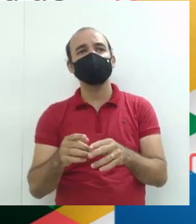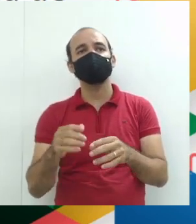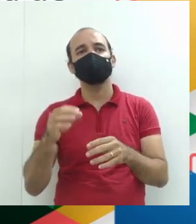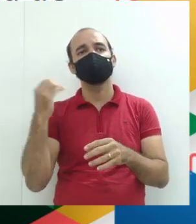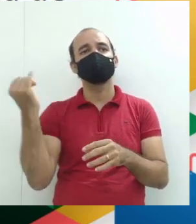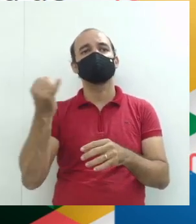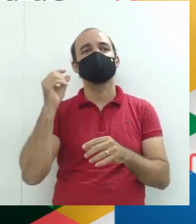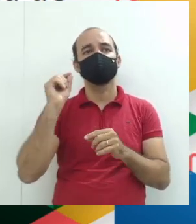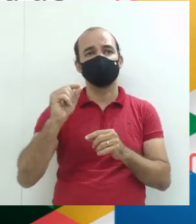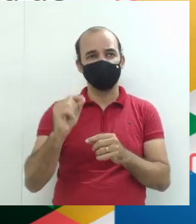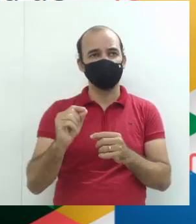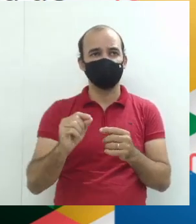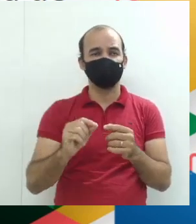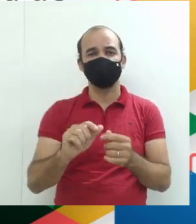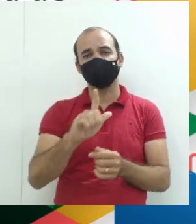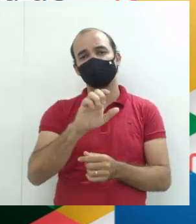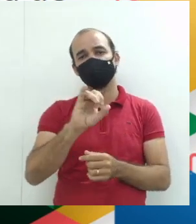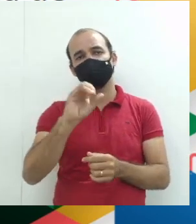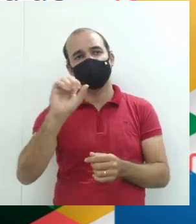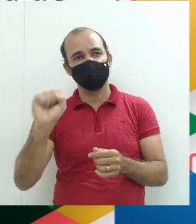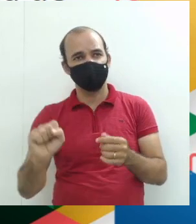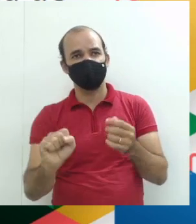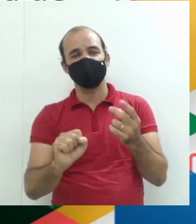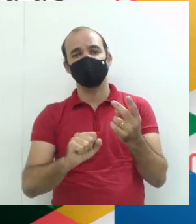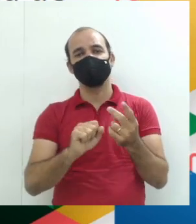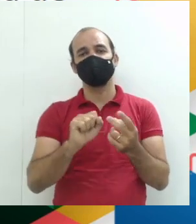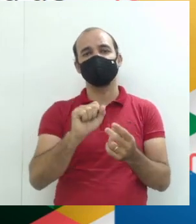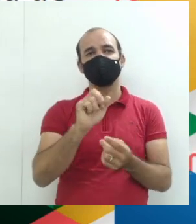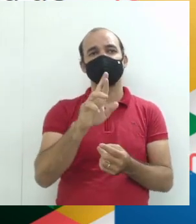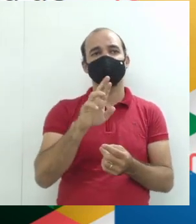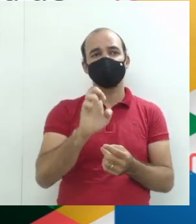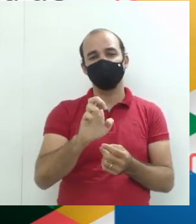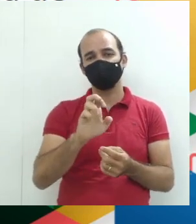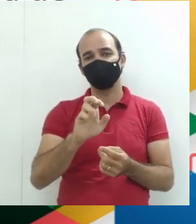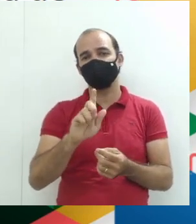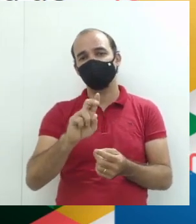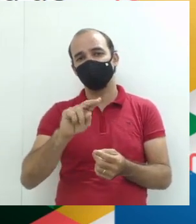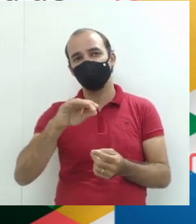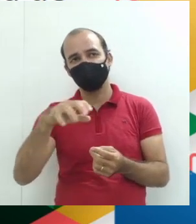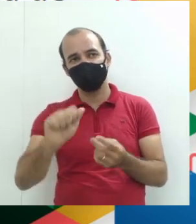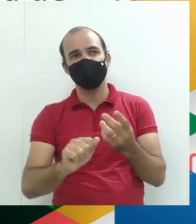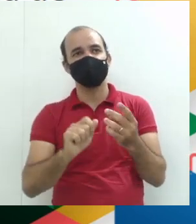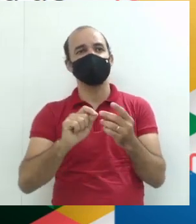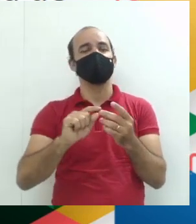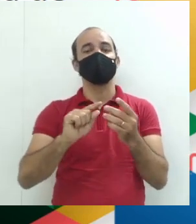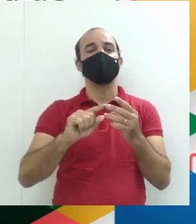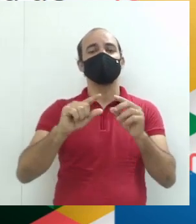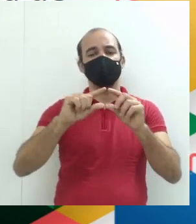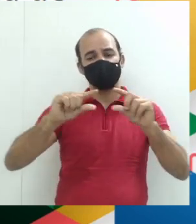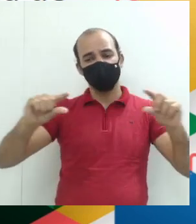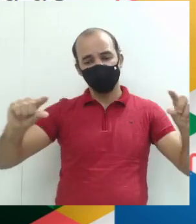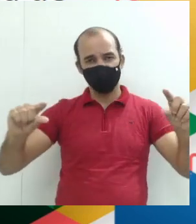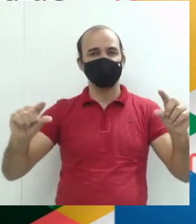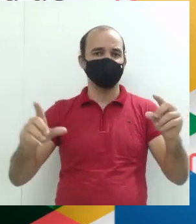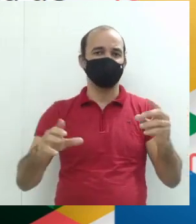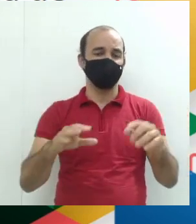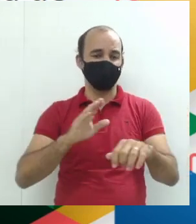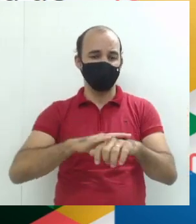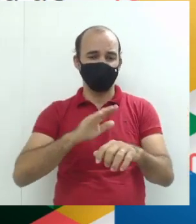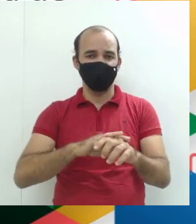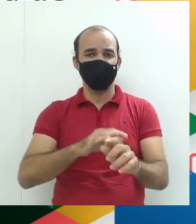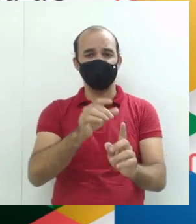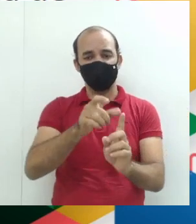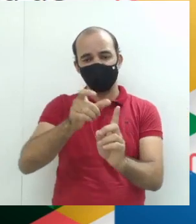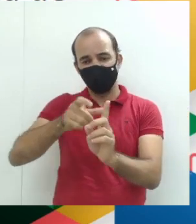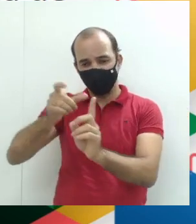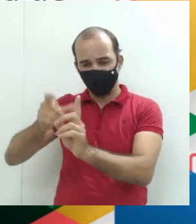de cantores como Elis Regina e Maria Bethânia, Gilberto Gil, Gal Costa e Tim Maia, né? Esses artistas